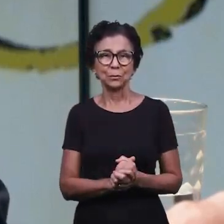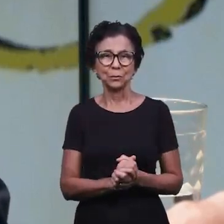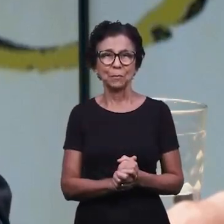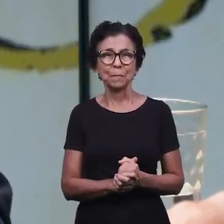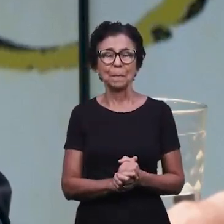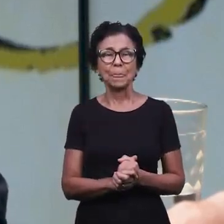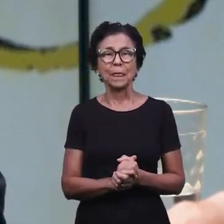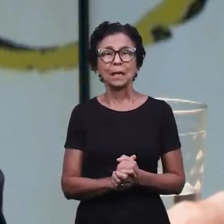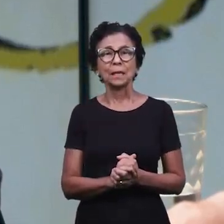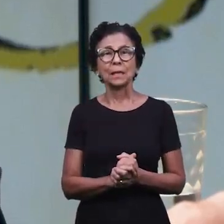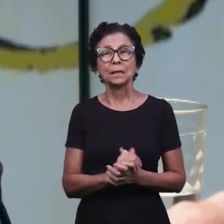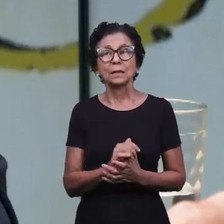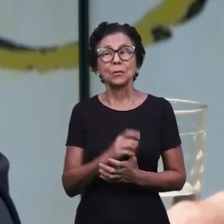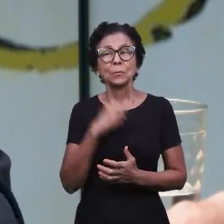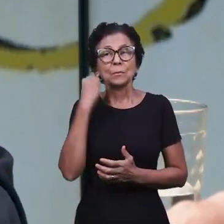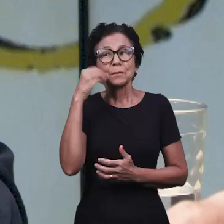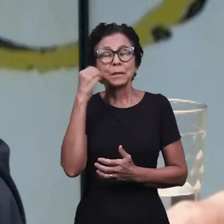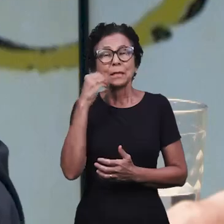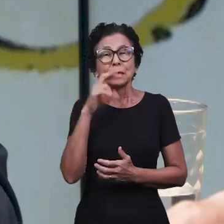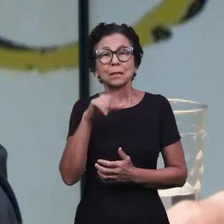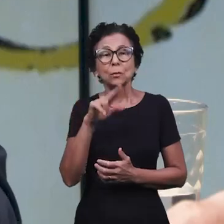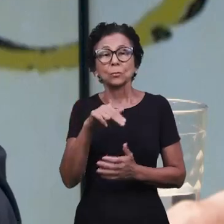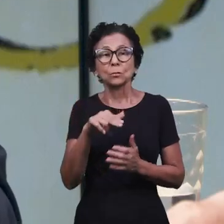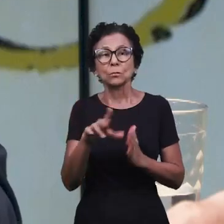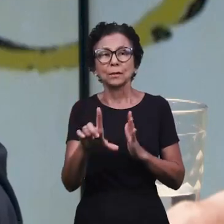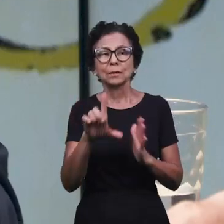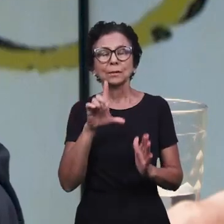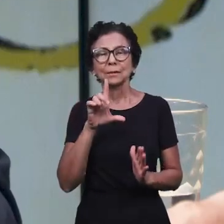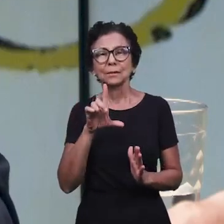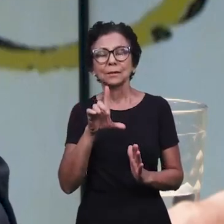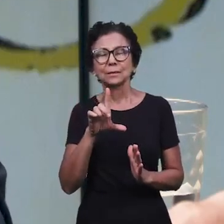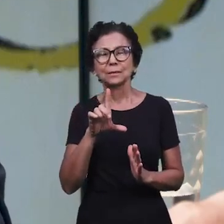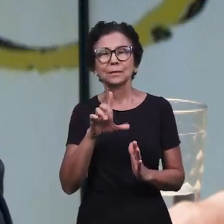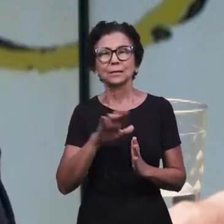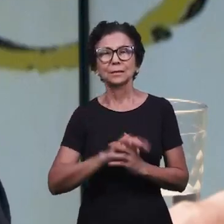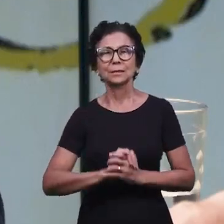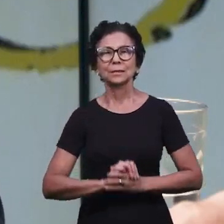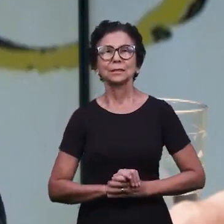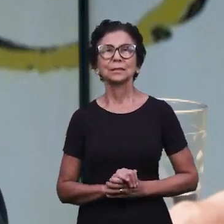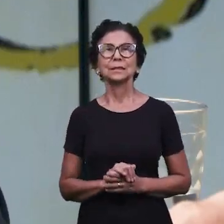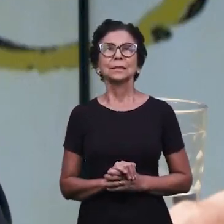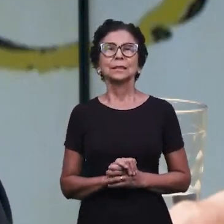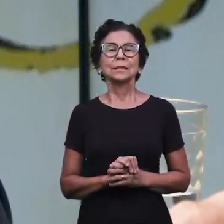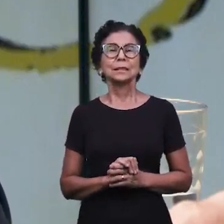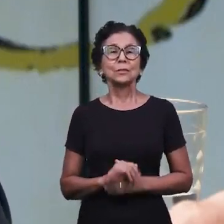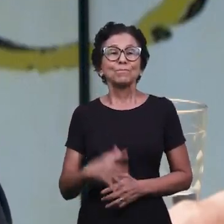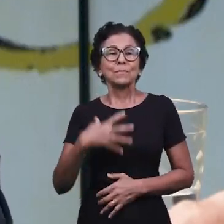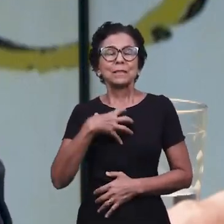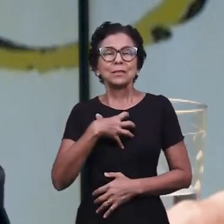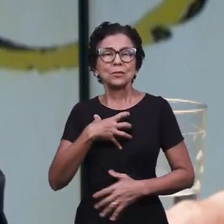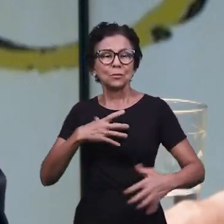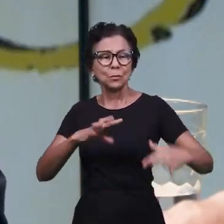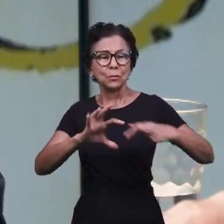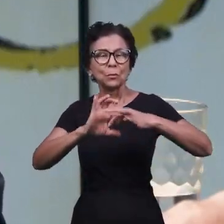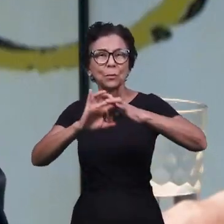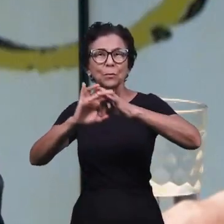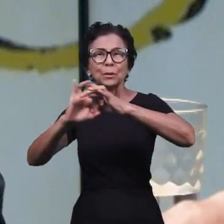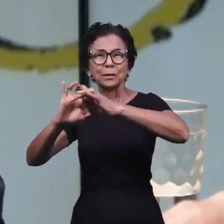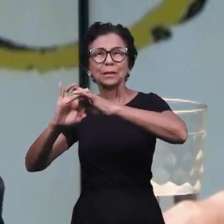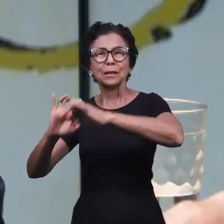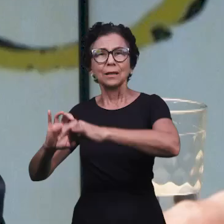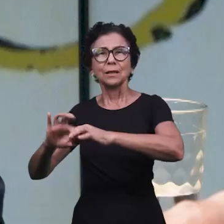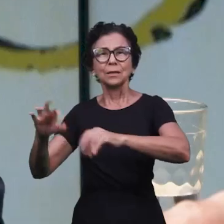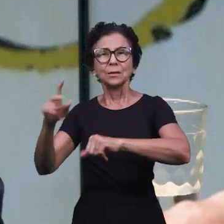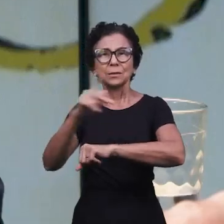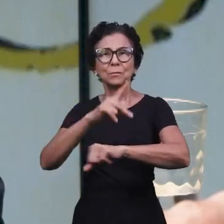teve. Então foi uma proclamação diferente, porque eles puderam sentir isso lá, a comunhão. Muitos falaram do